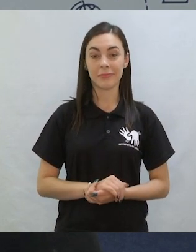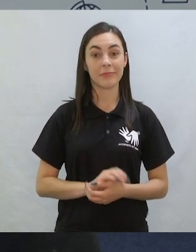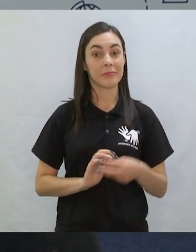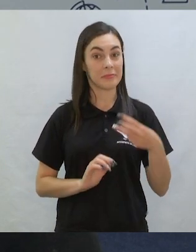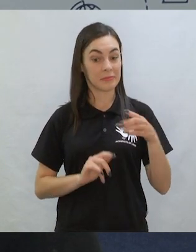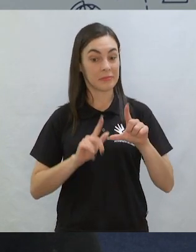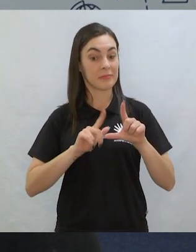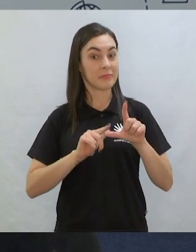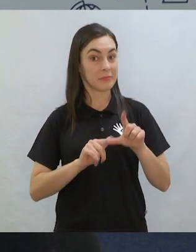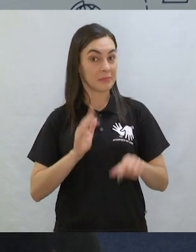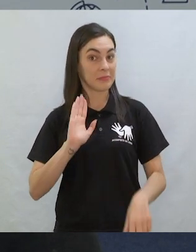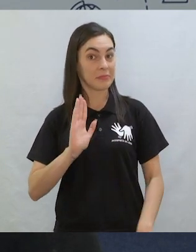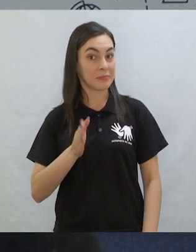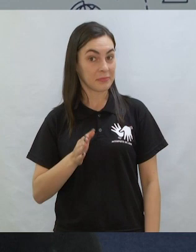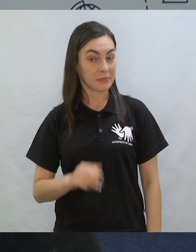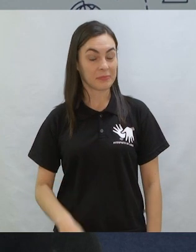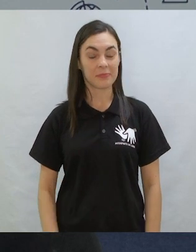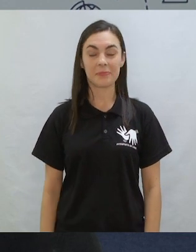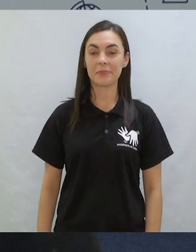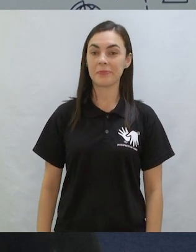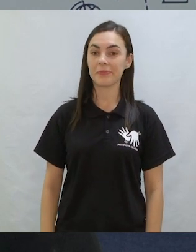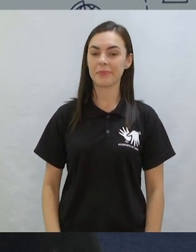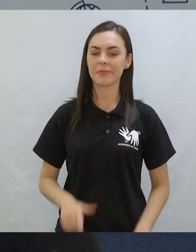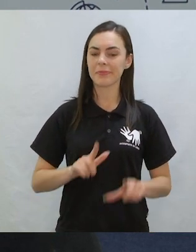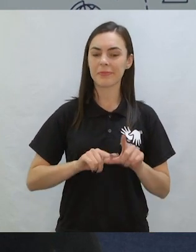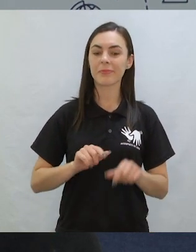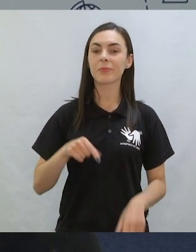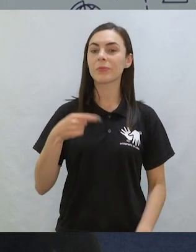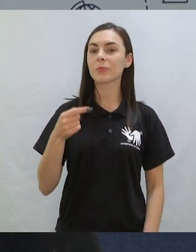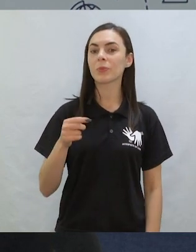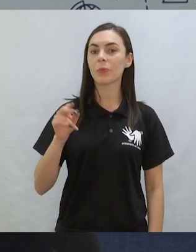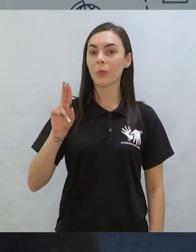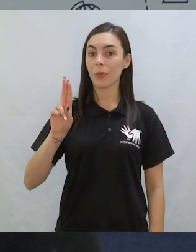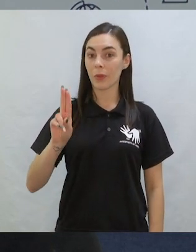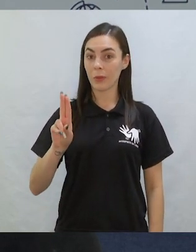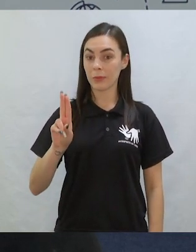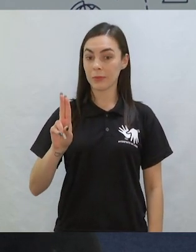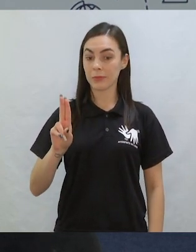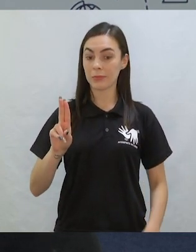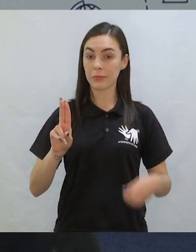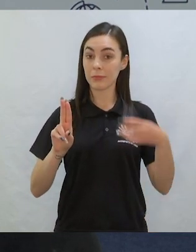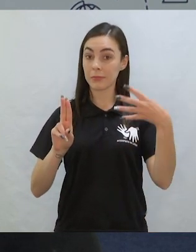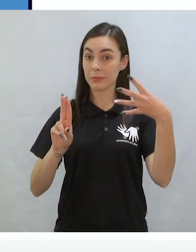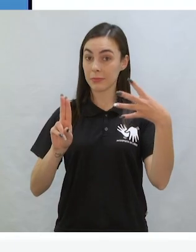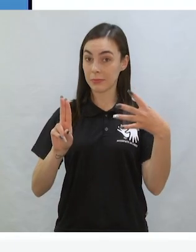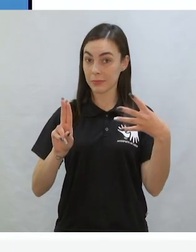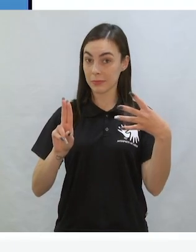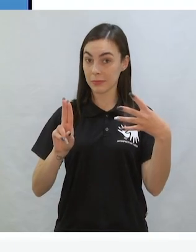3 letras. Vamos para outra letra, número